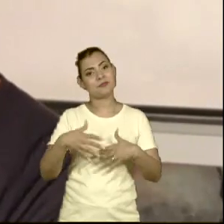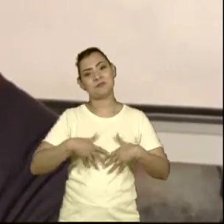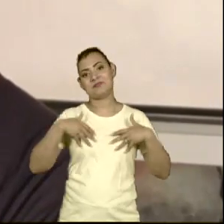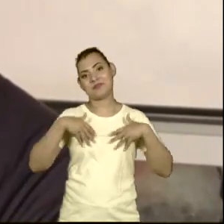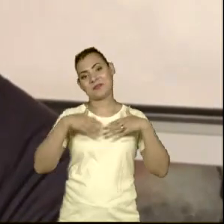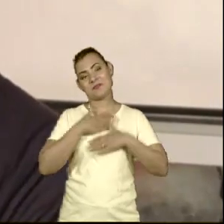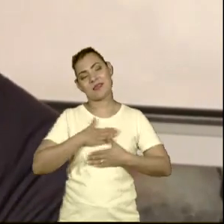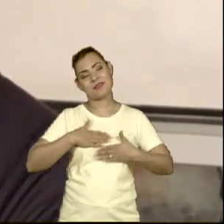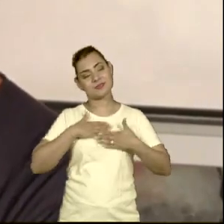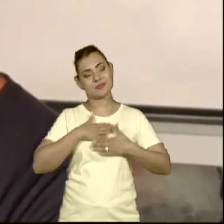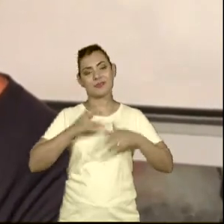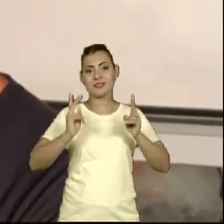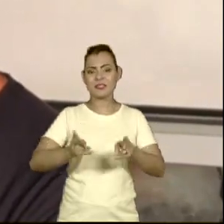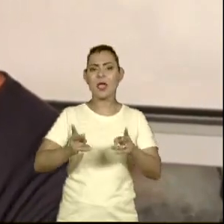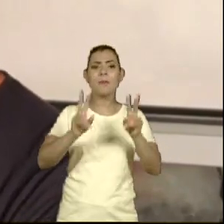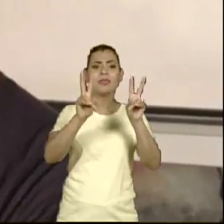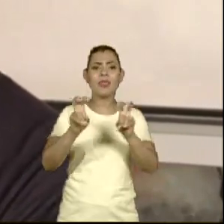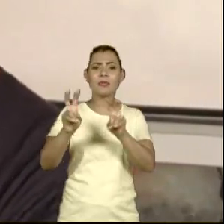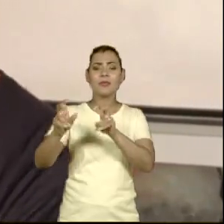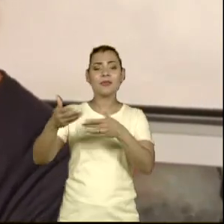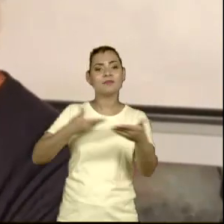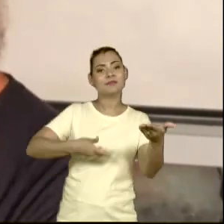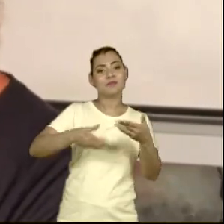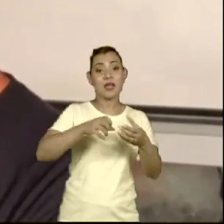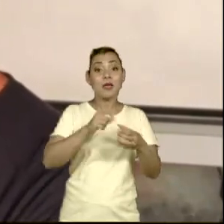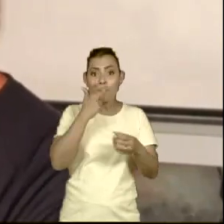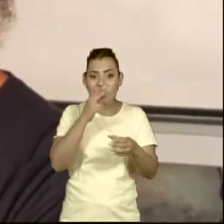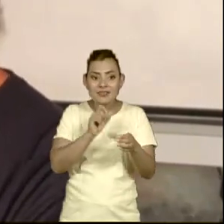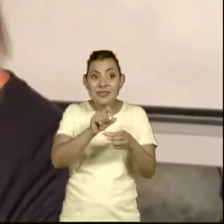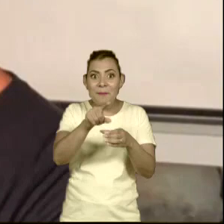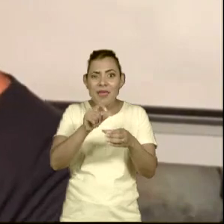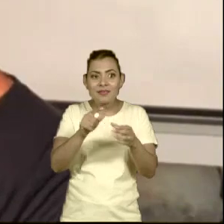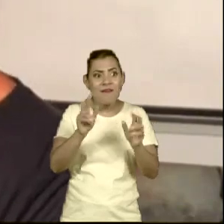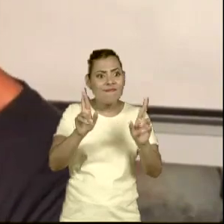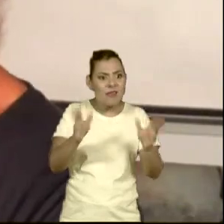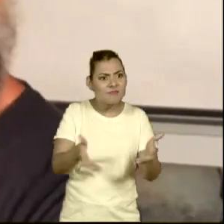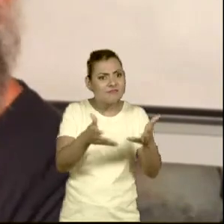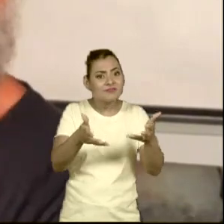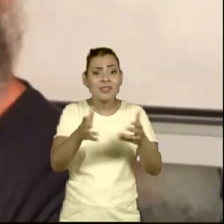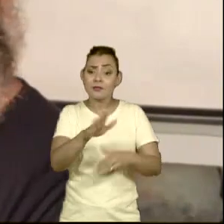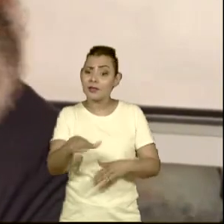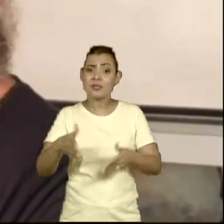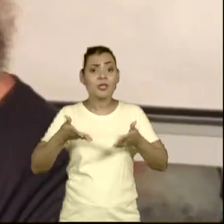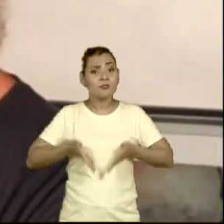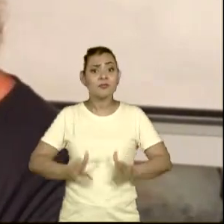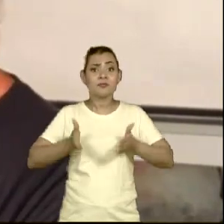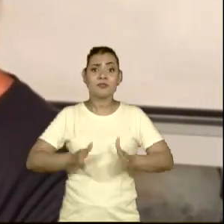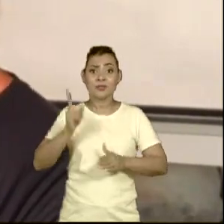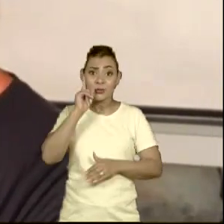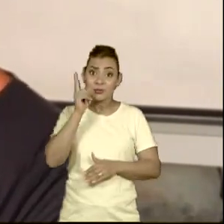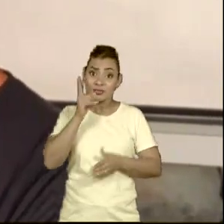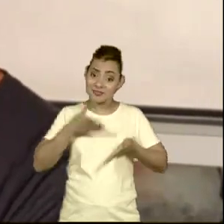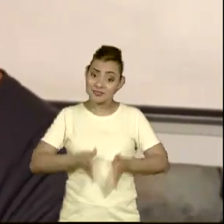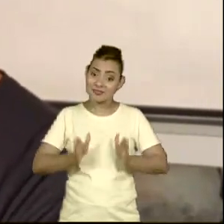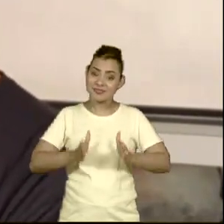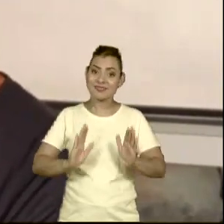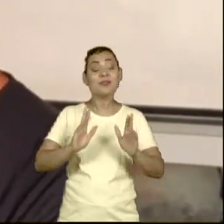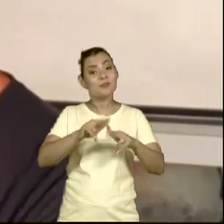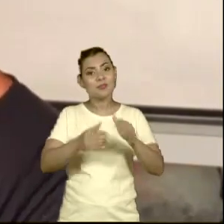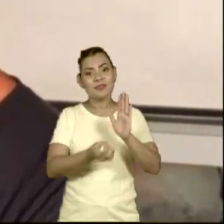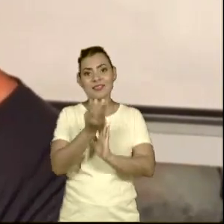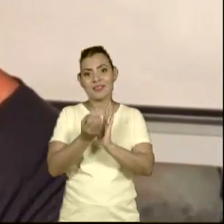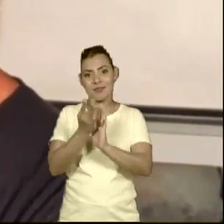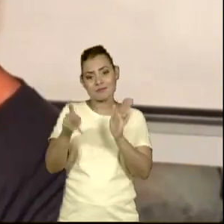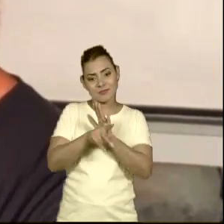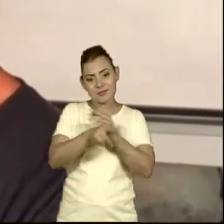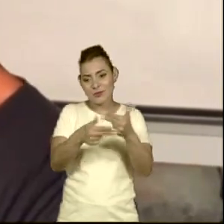prazer falar sempre. Tudo que a gente puder de alguma maneira jogar uma sementinha para alguém, vamos lá, gente. Criança está nascendo todo dia, toda hora. Então, tem que criar muito